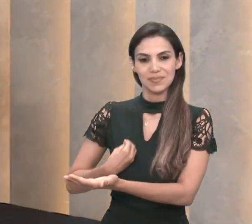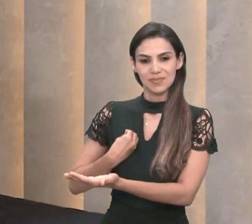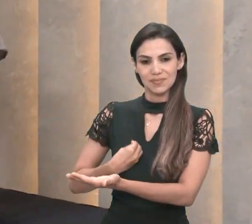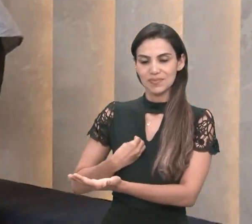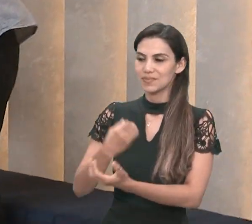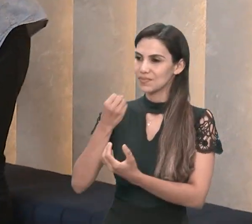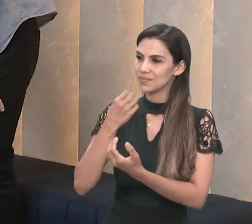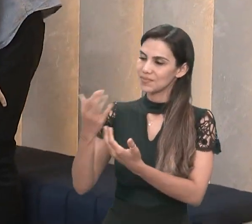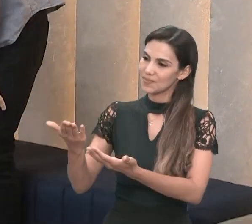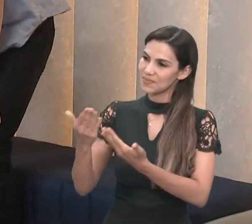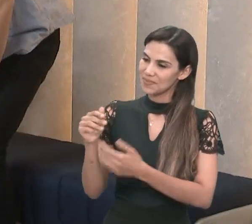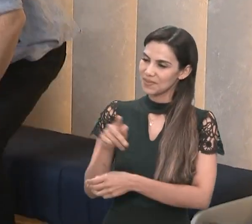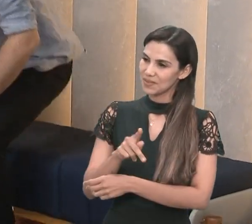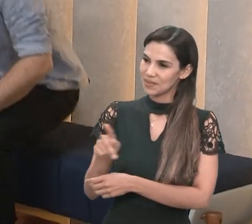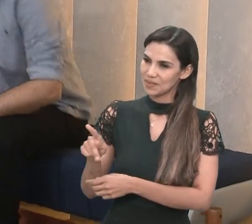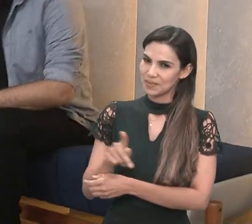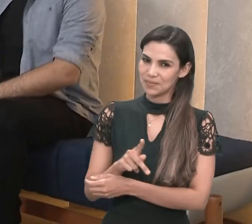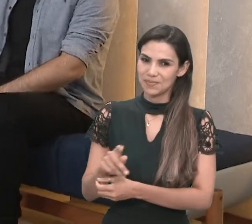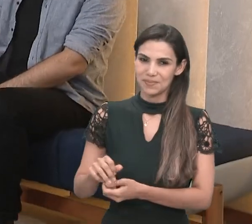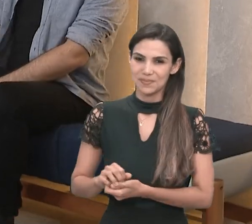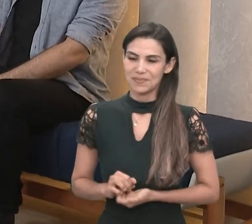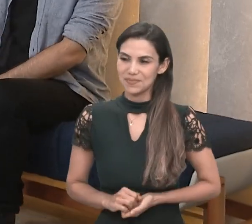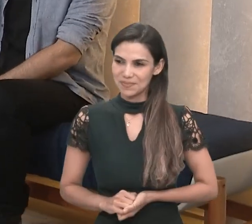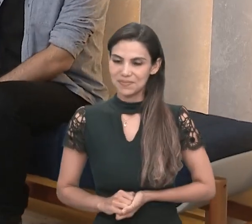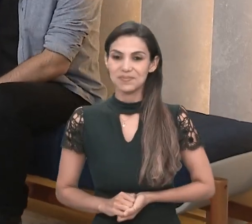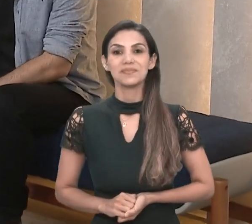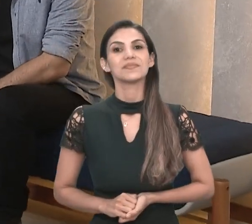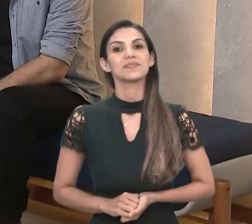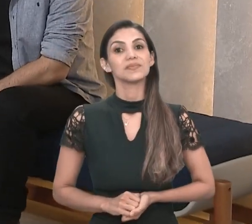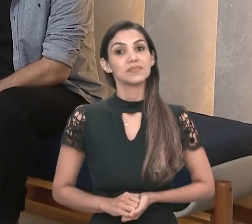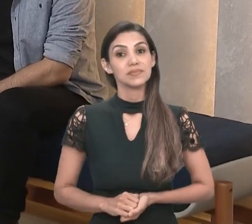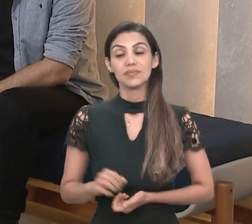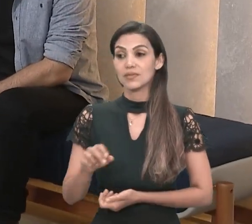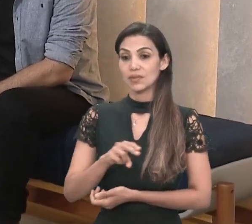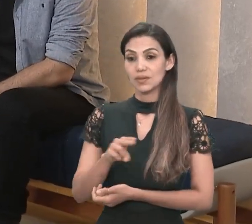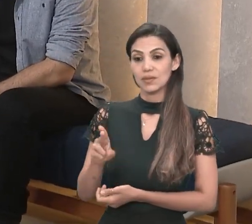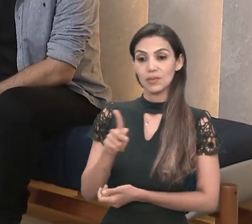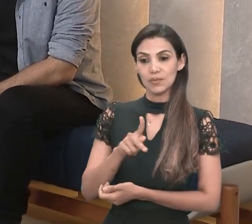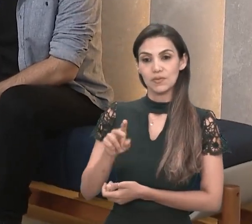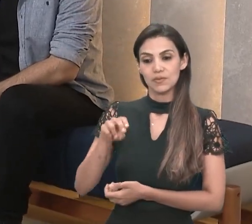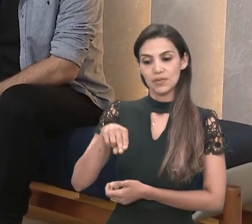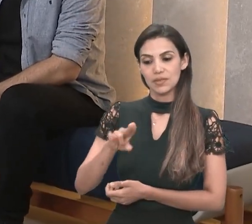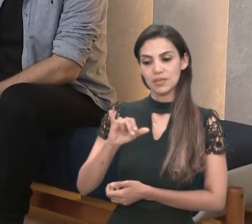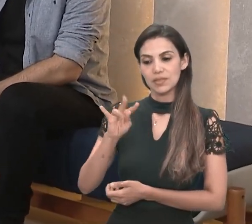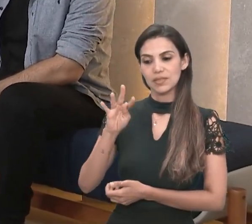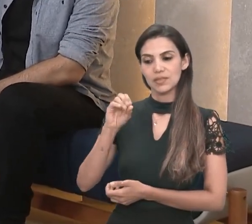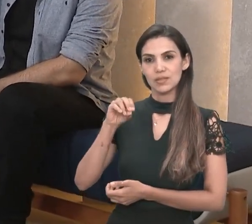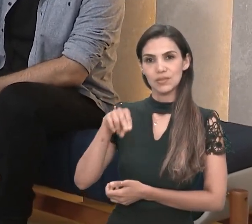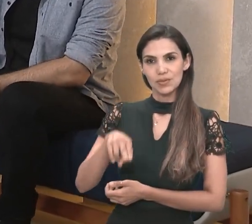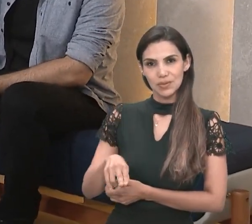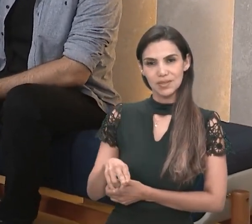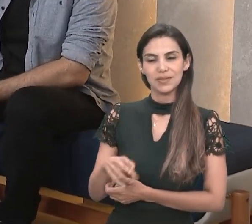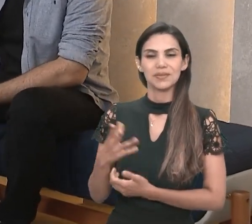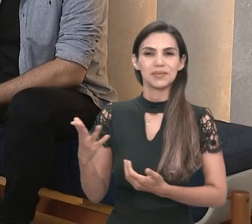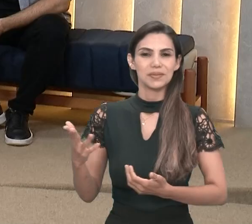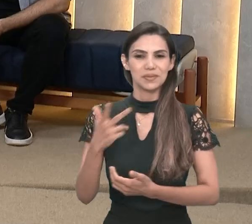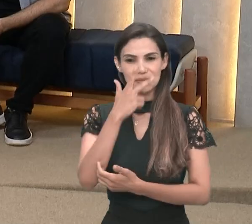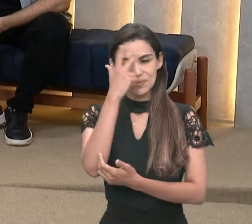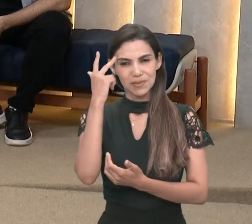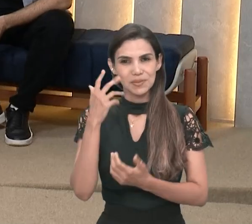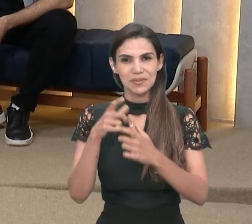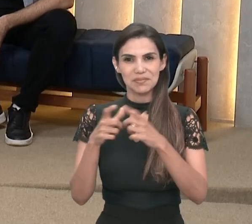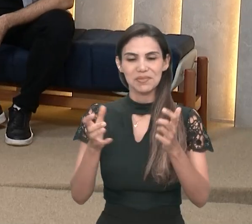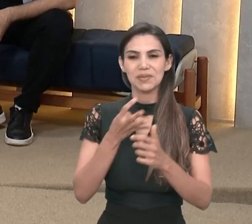Seja bem-vindo, professor. Tá, prazer. Tudo bem? Professor Newton, gente, mais conhecido como Niltinho, né? Pessoal